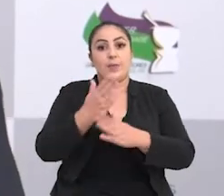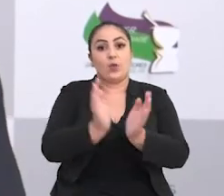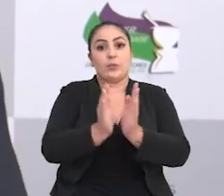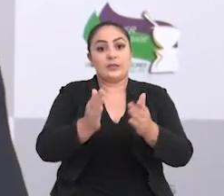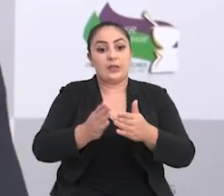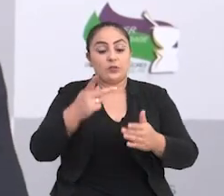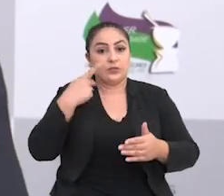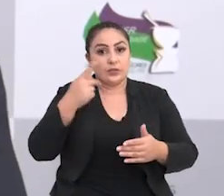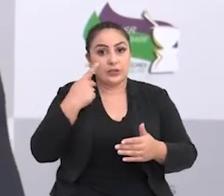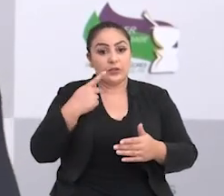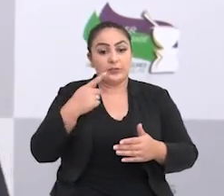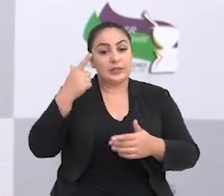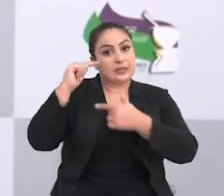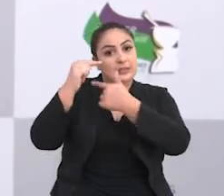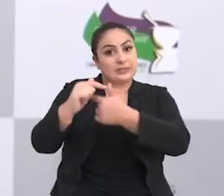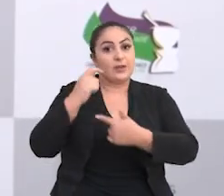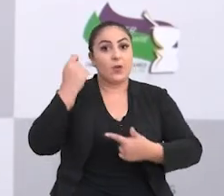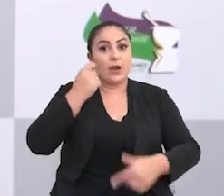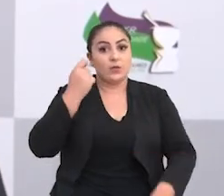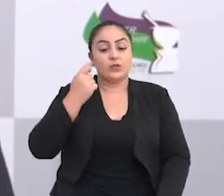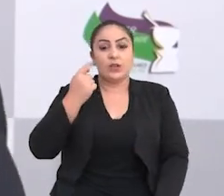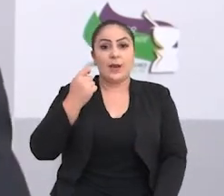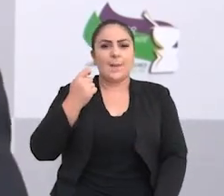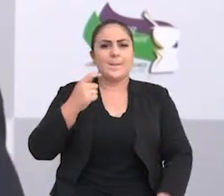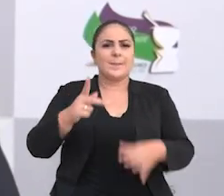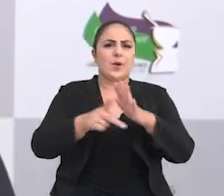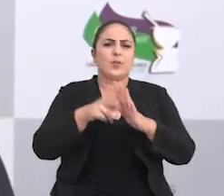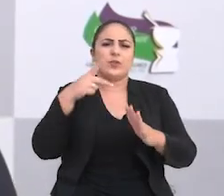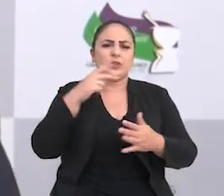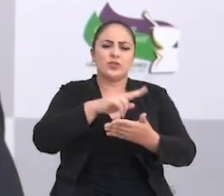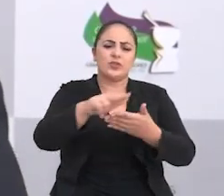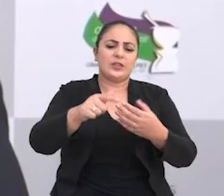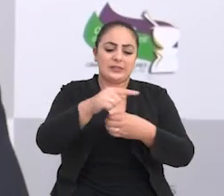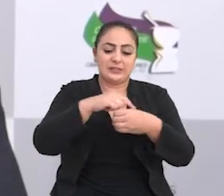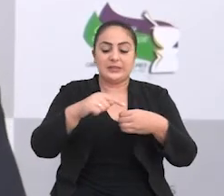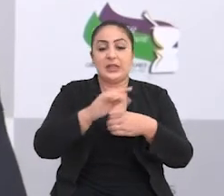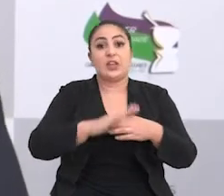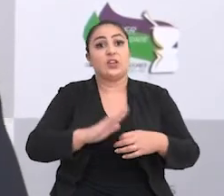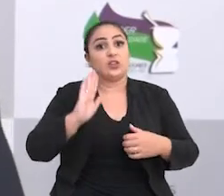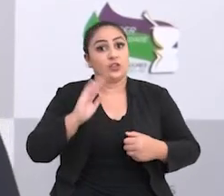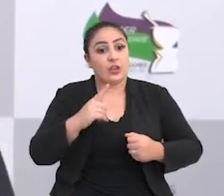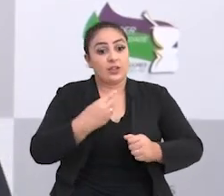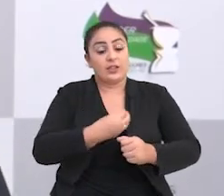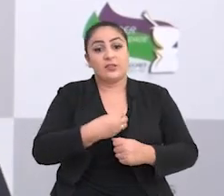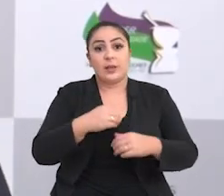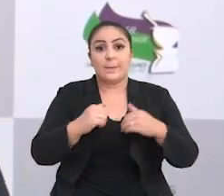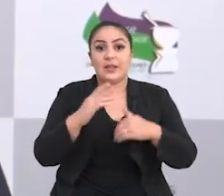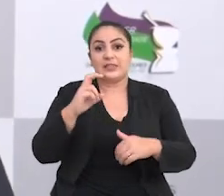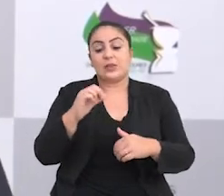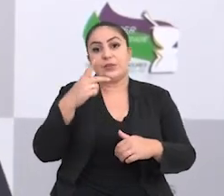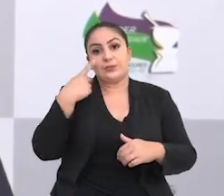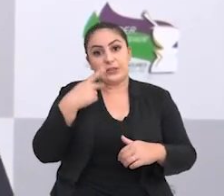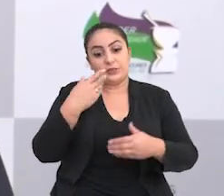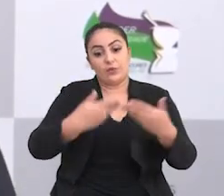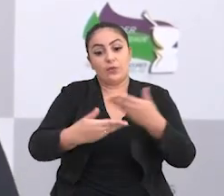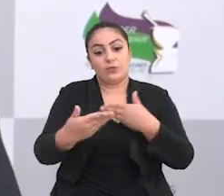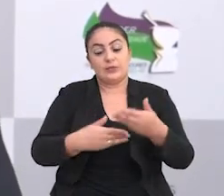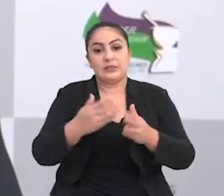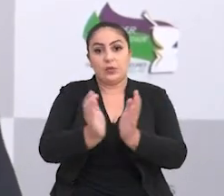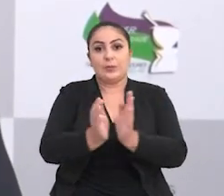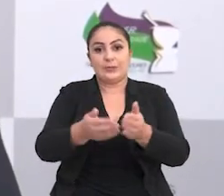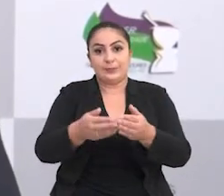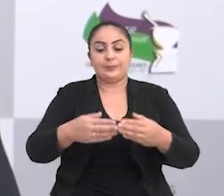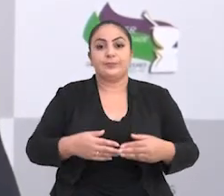Parlamentar de Vereadores pela Tradição Gaúcha. São vereadores de diversas cidades. Já passou de 50 vereadores envolvidos